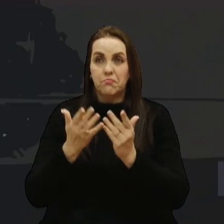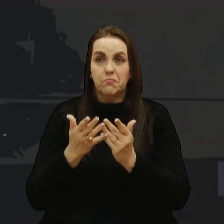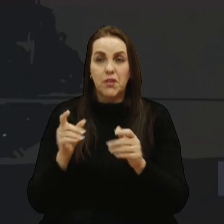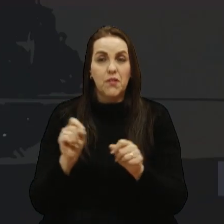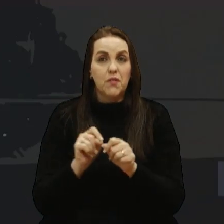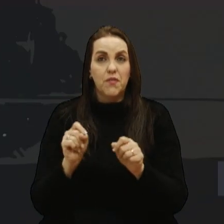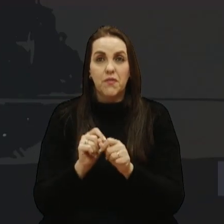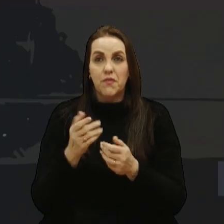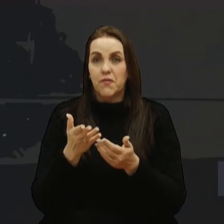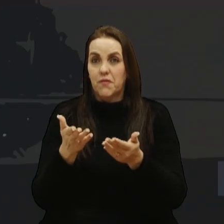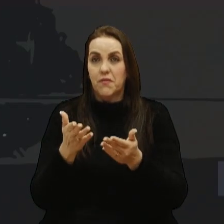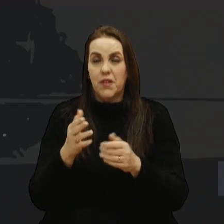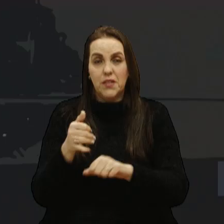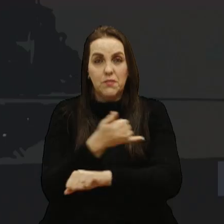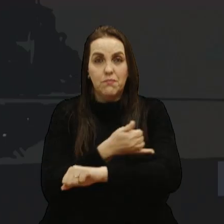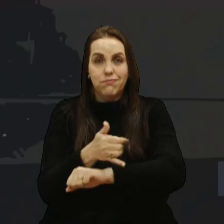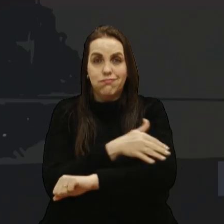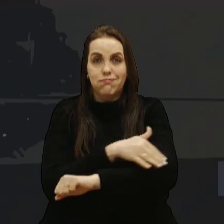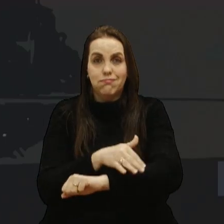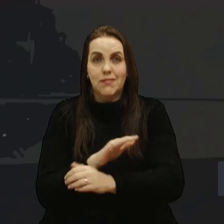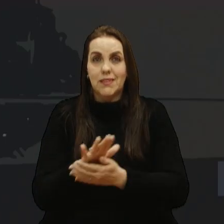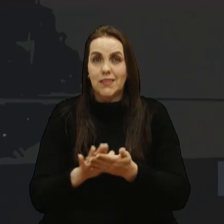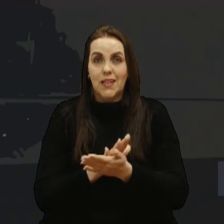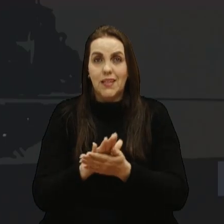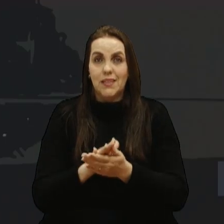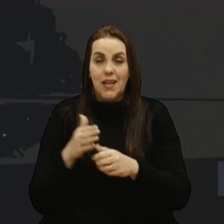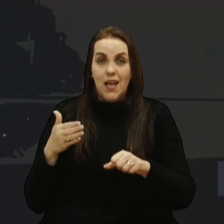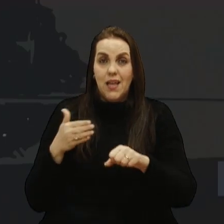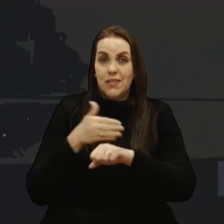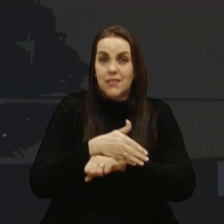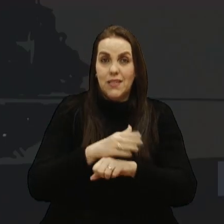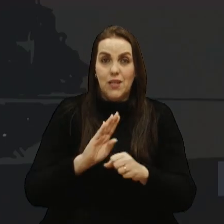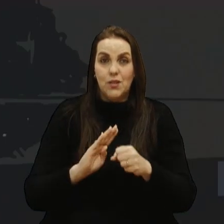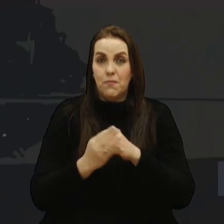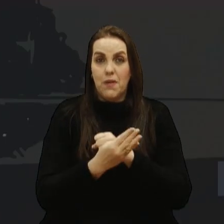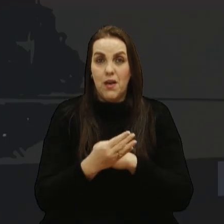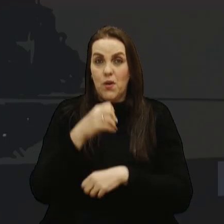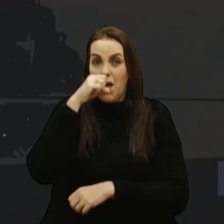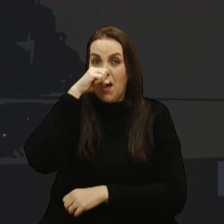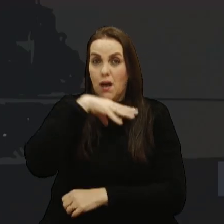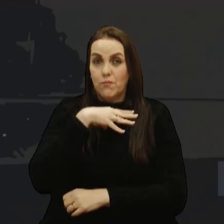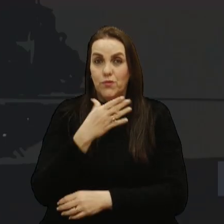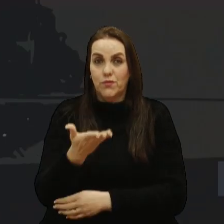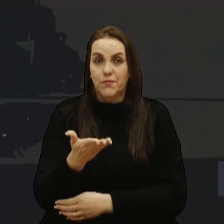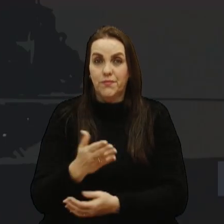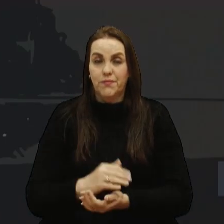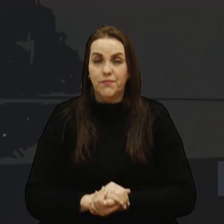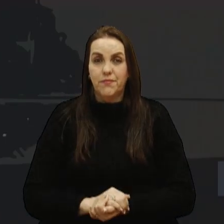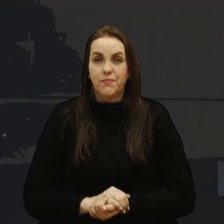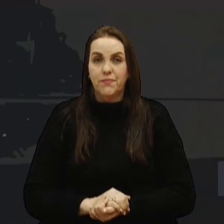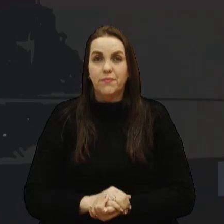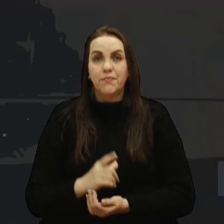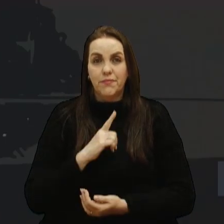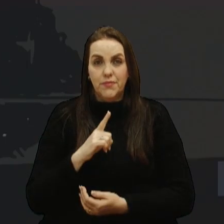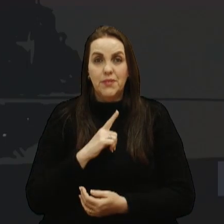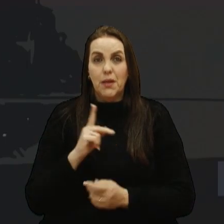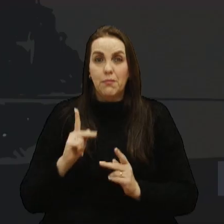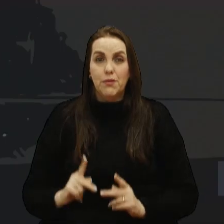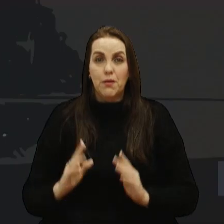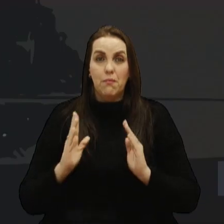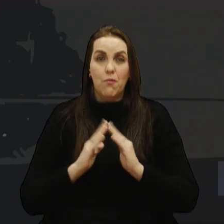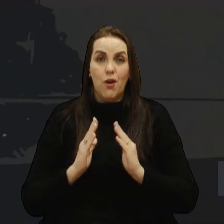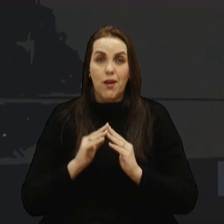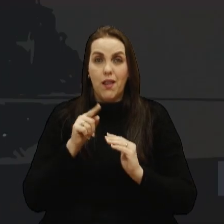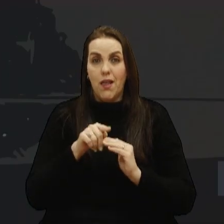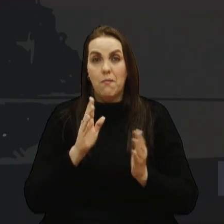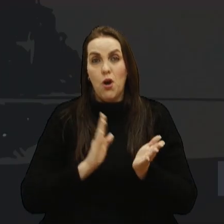feita essa pavimentação. É um acesso a um bairro, um absurdo. E que eu tenho um morador ali que me cobra toda